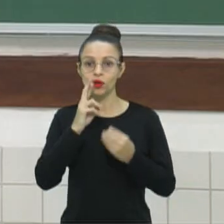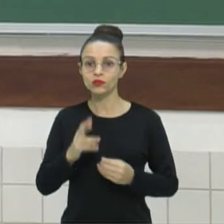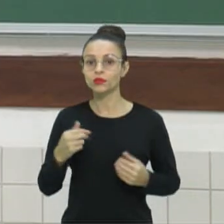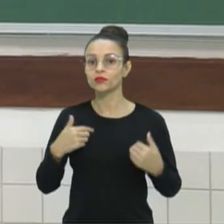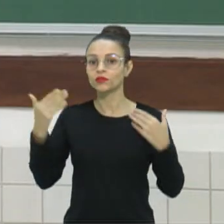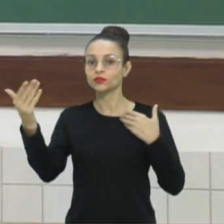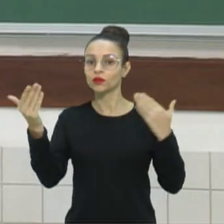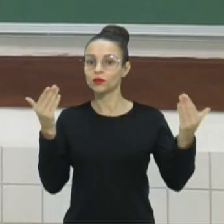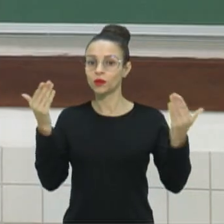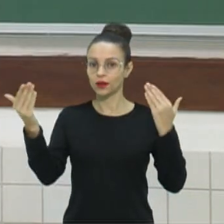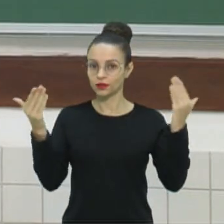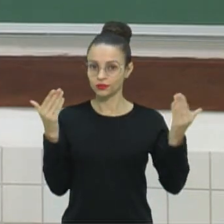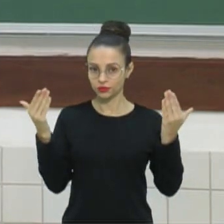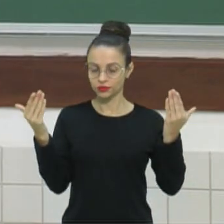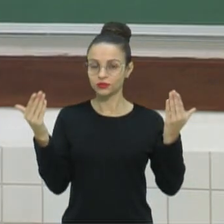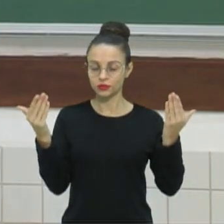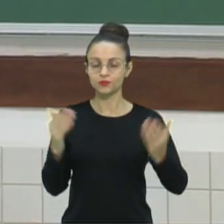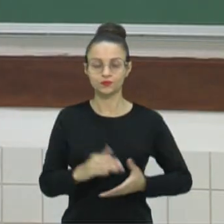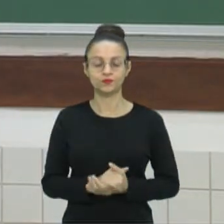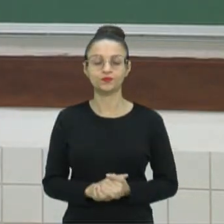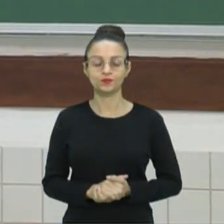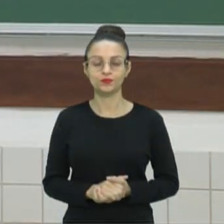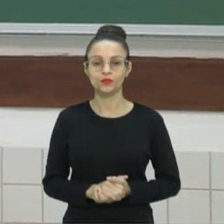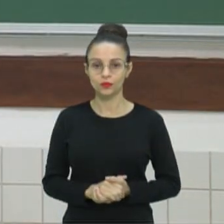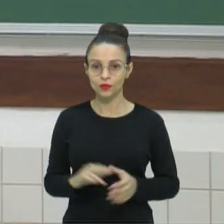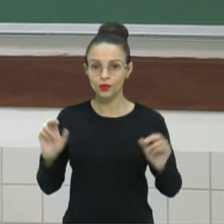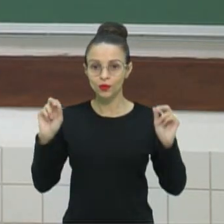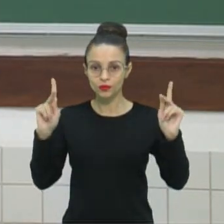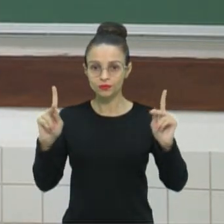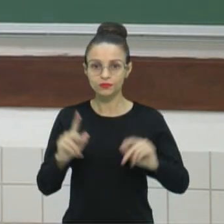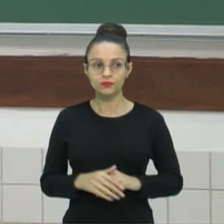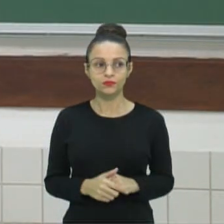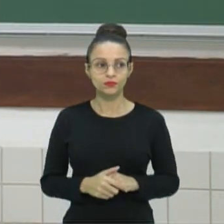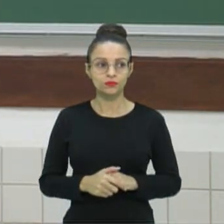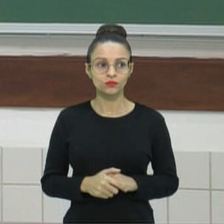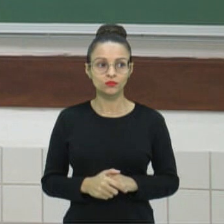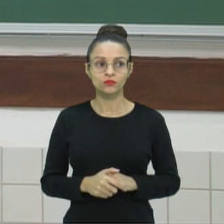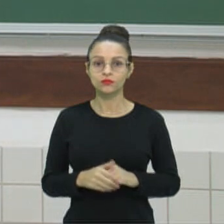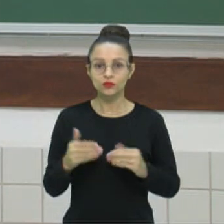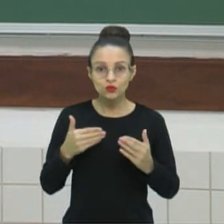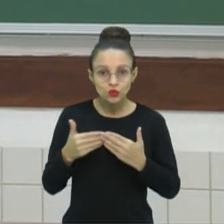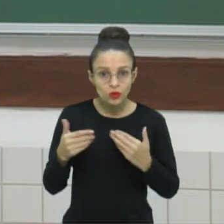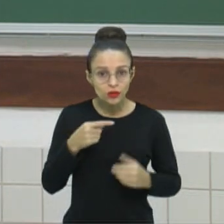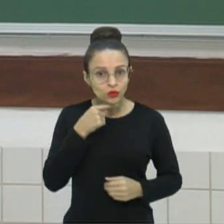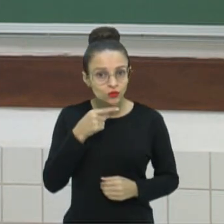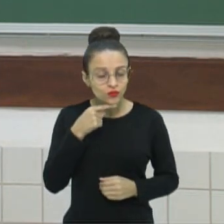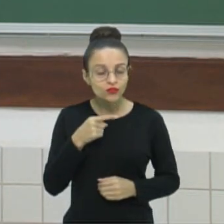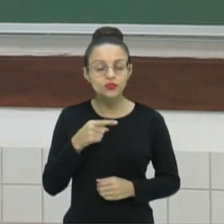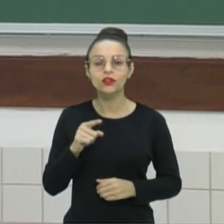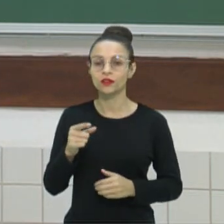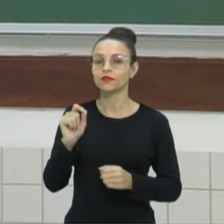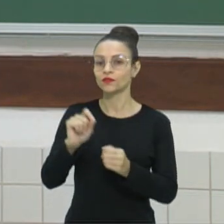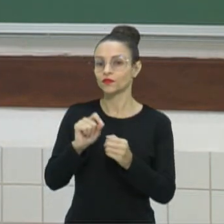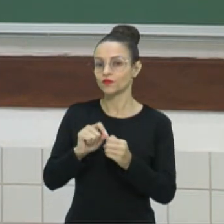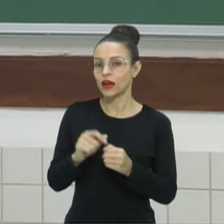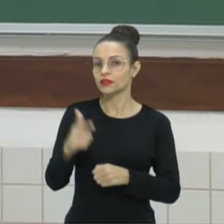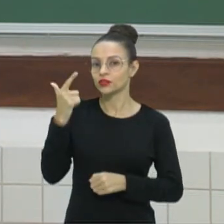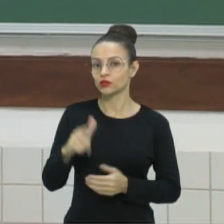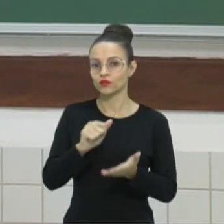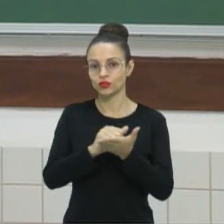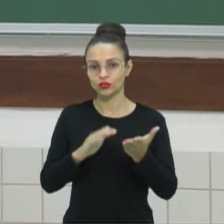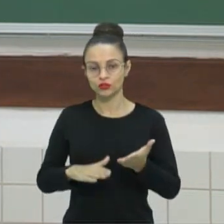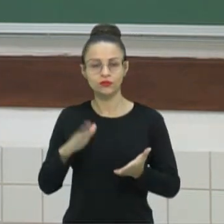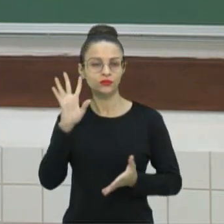uma comparação entre os dois resultados. Ok? Qualquer coisa, refaça o exercício, é importante vocês